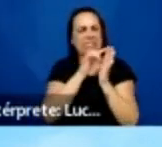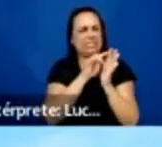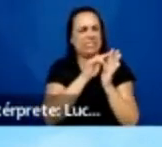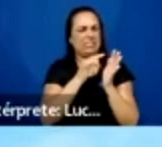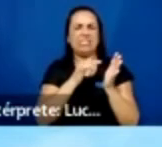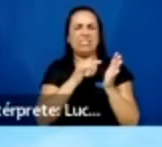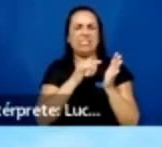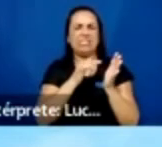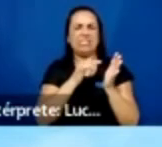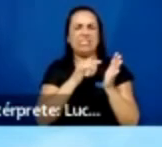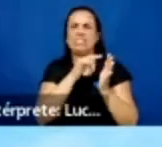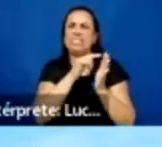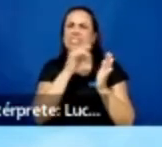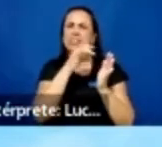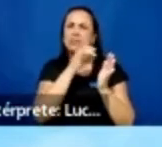porque o espinho está lá.